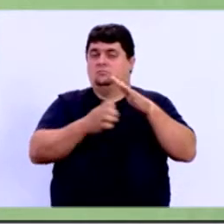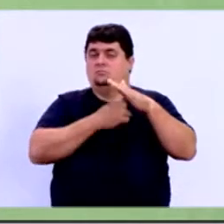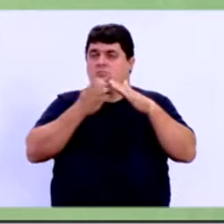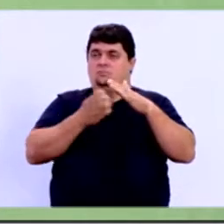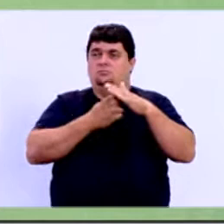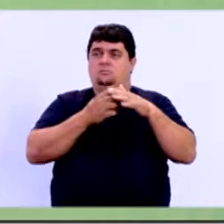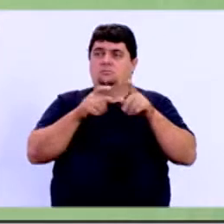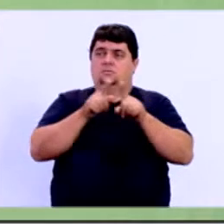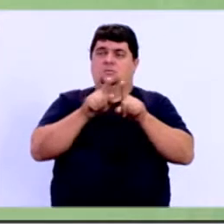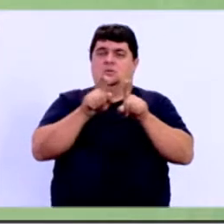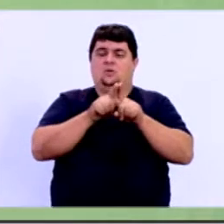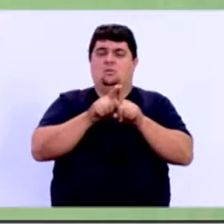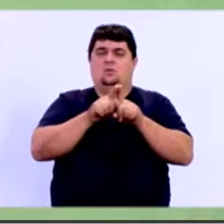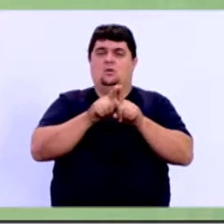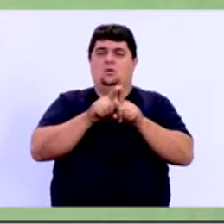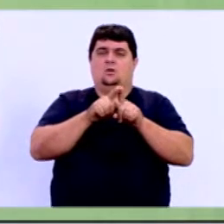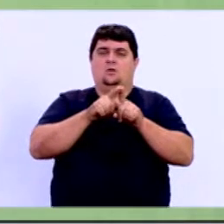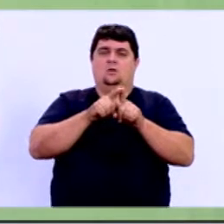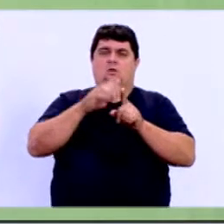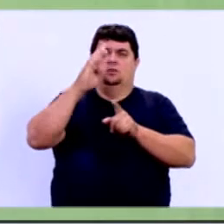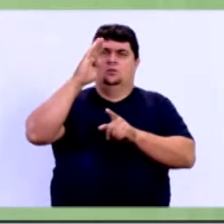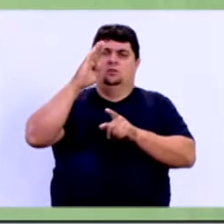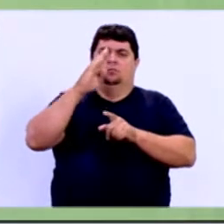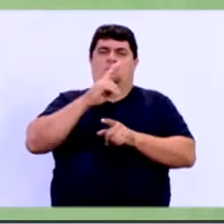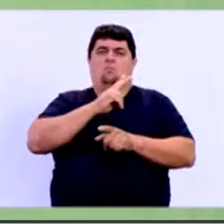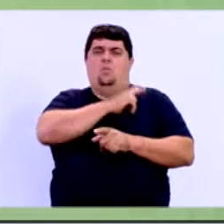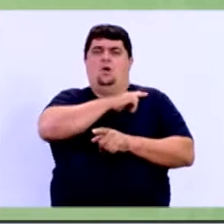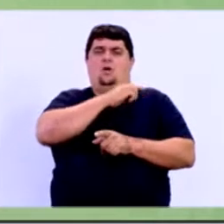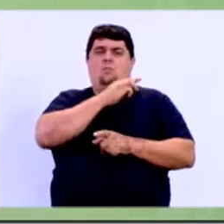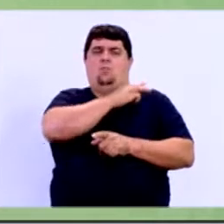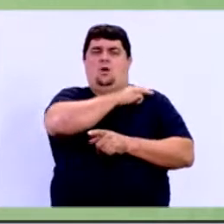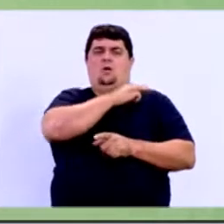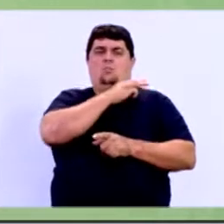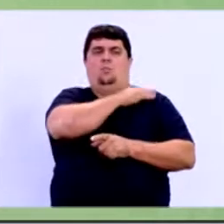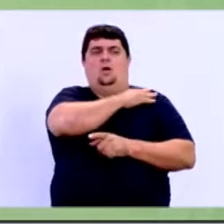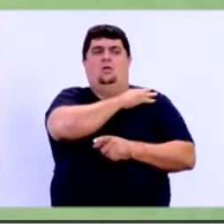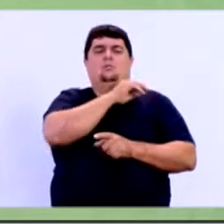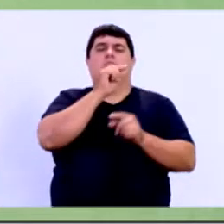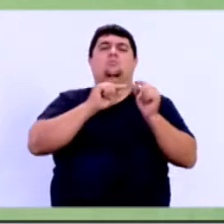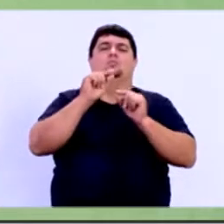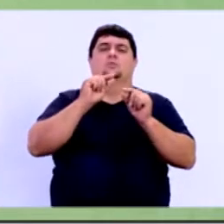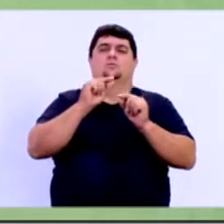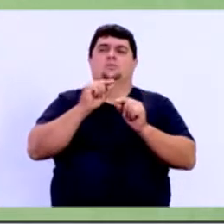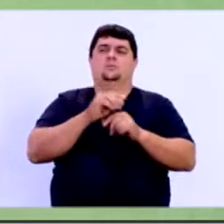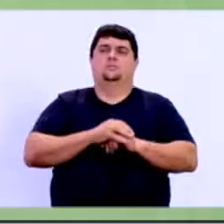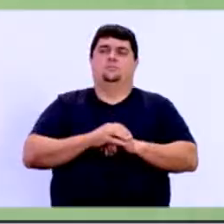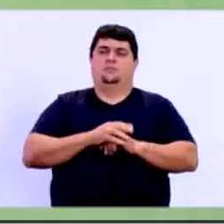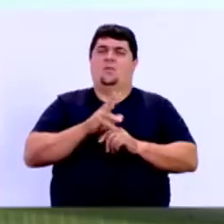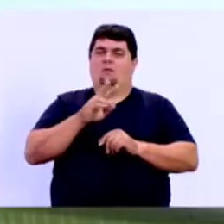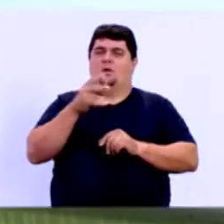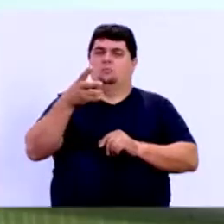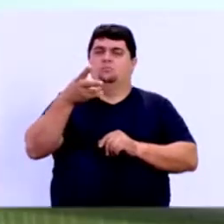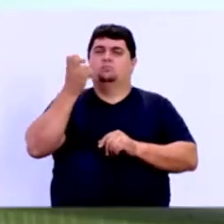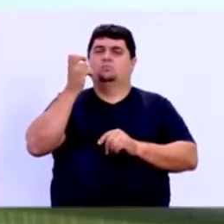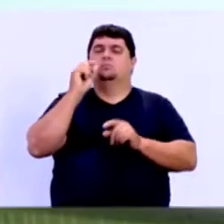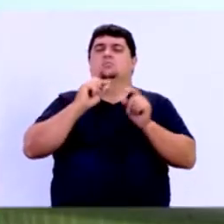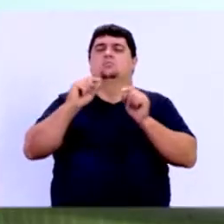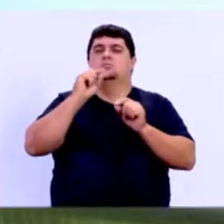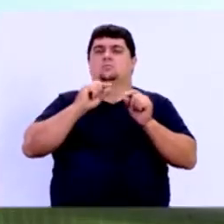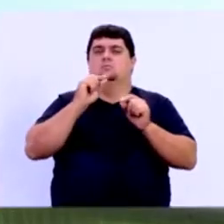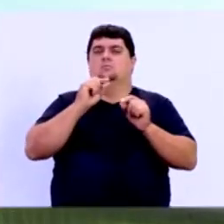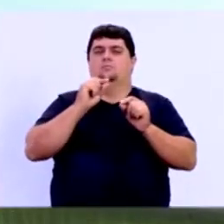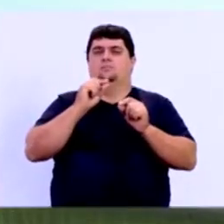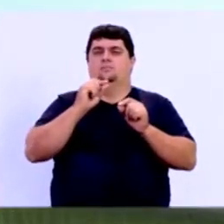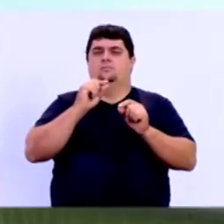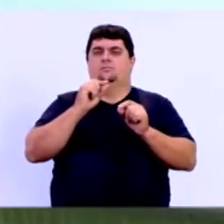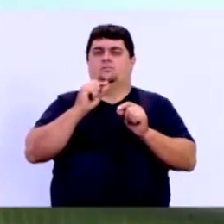organizações e seus níveis hierárquicos, né? Vocês vão observar, caro aluno, você irá observar